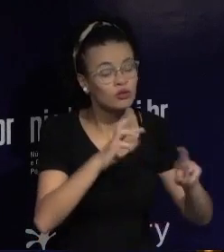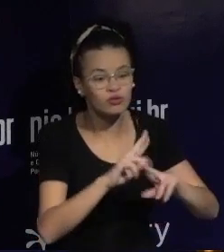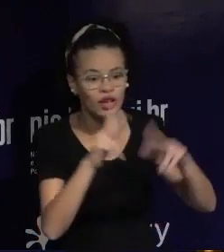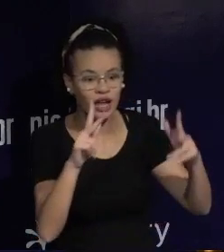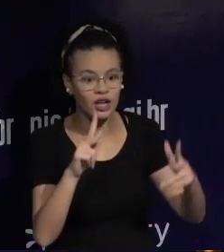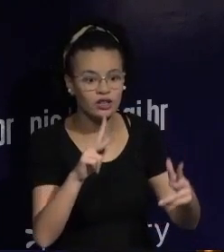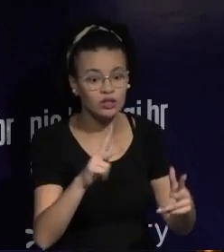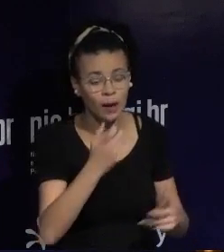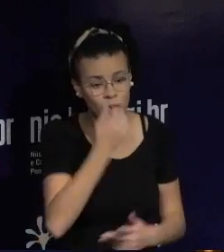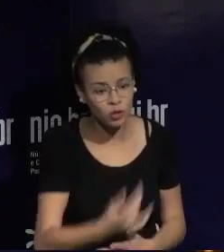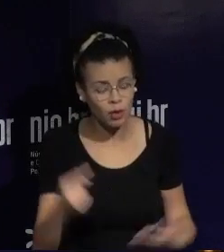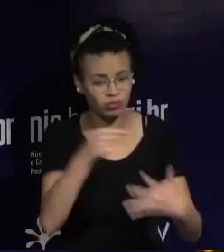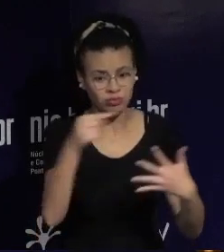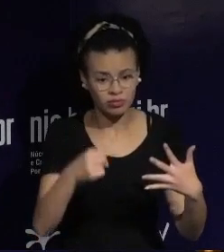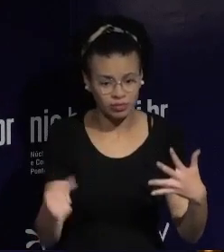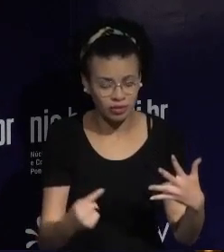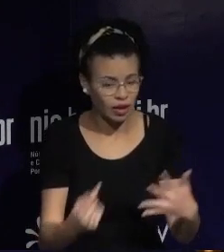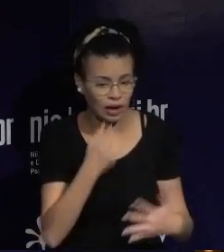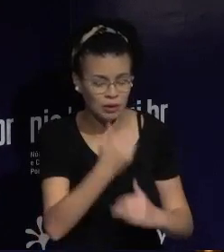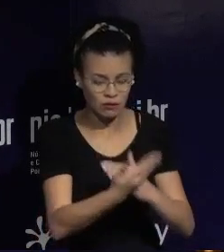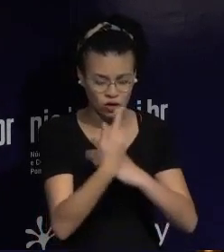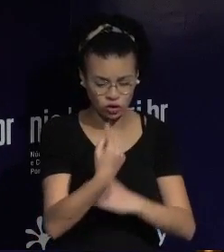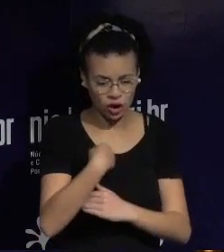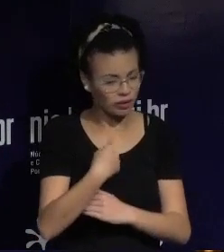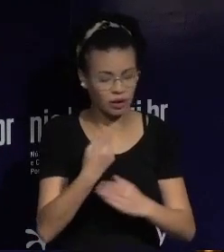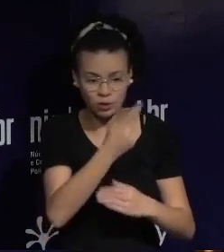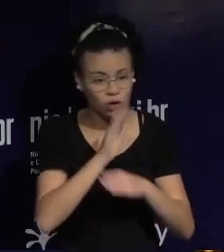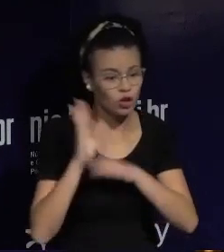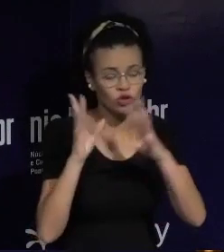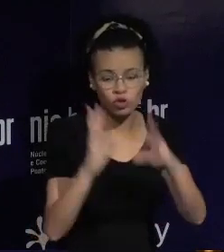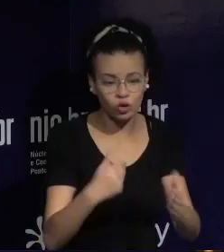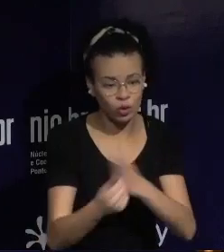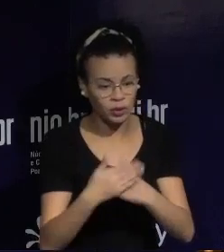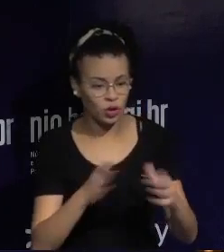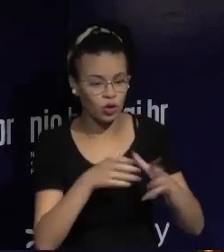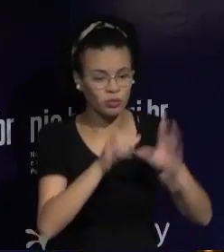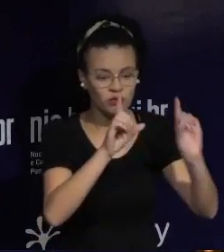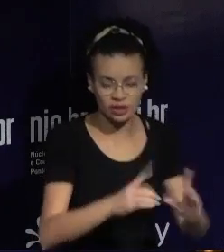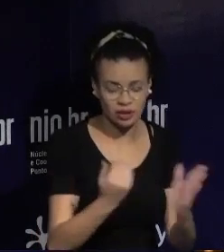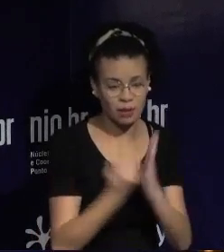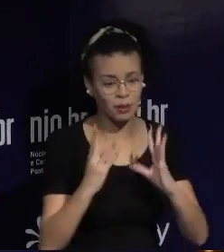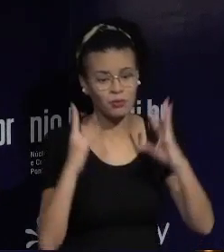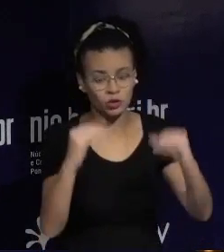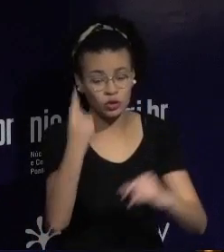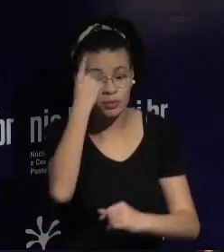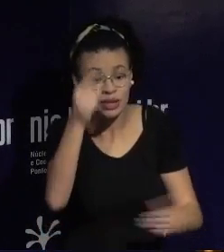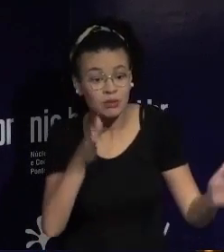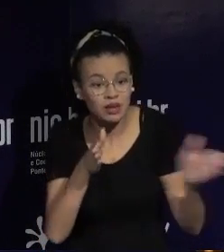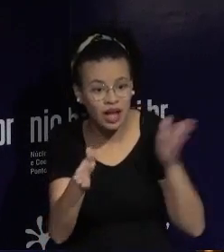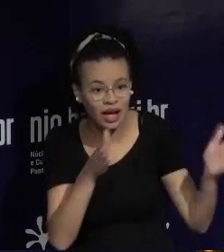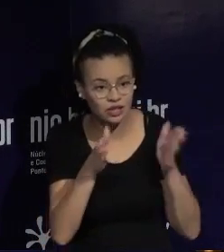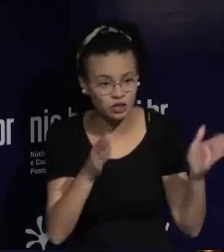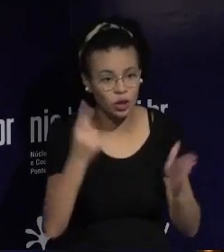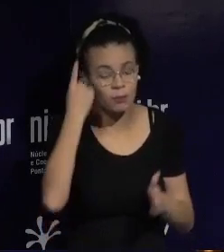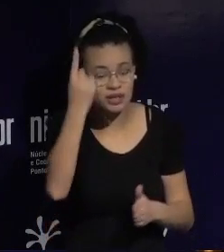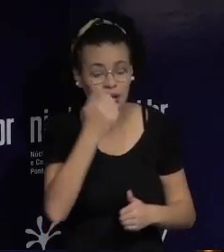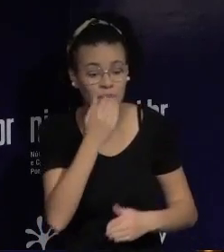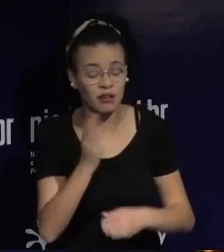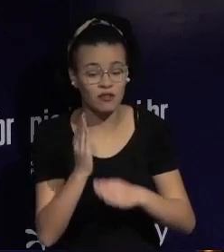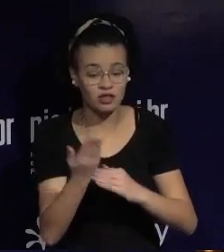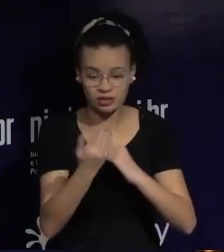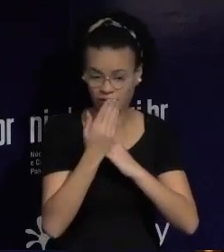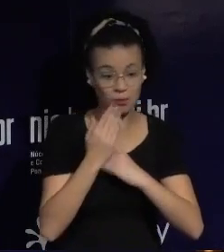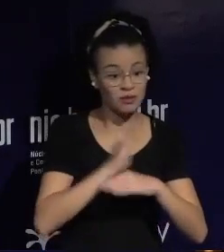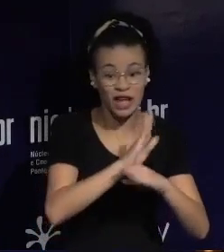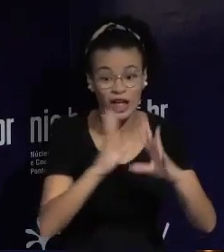vários fatores que beneficiam não só as pessoas com deficiência, mas acessibilidade é um conceito que a gente tem que pensar que acessibilidade é beneficiar todas as